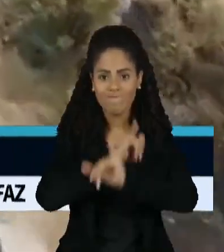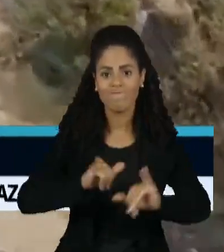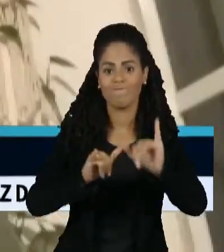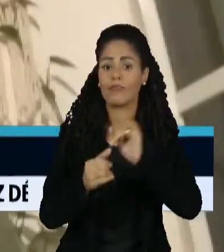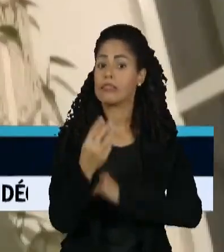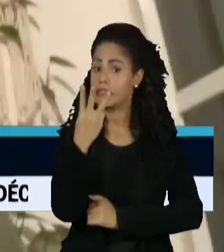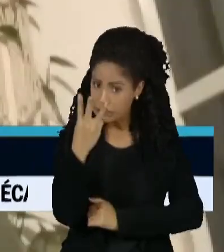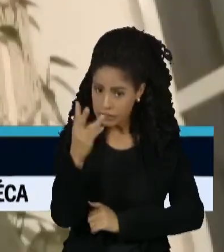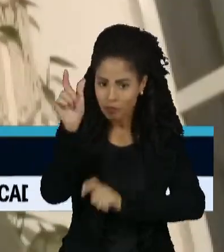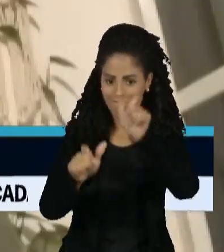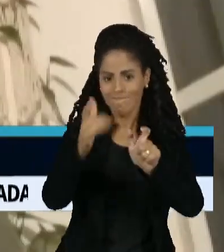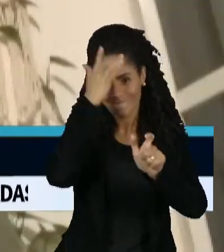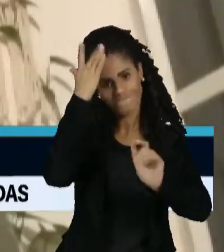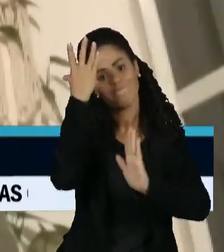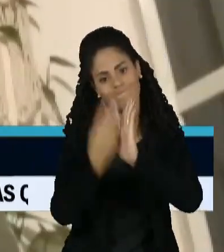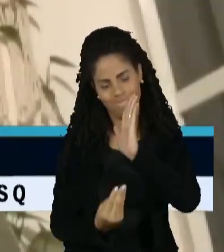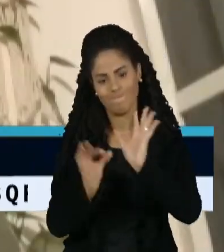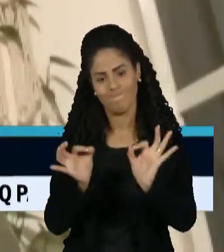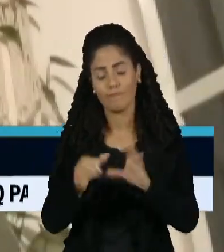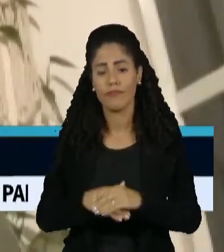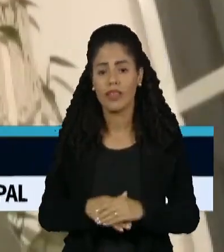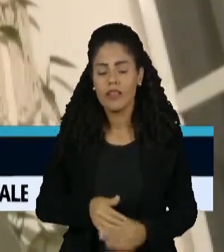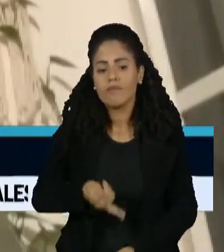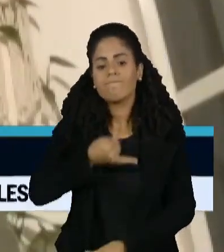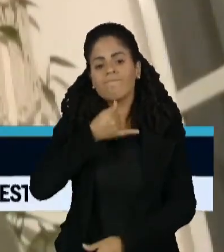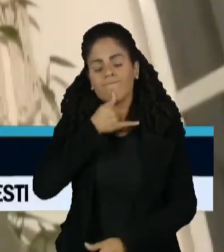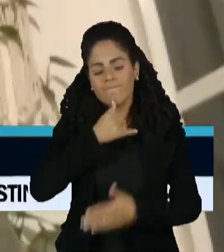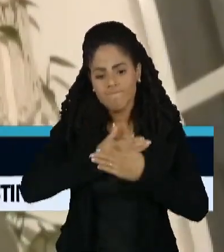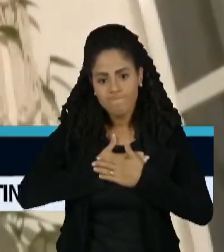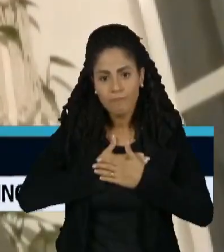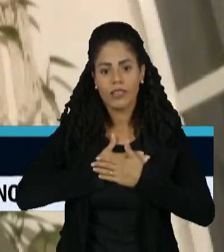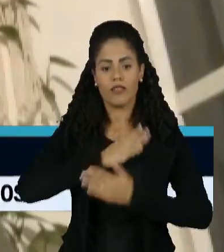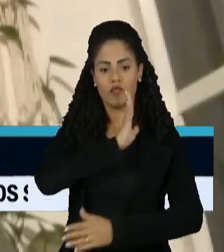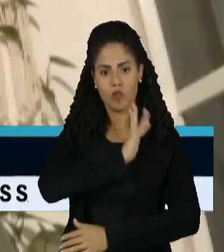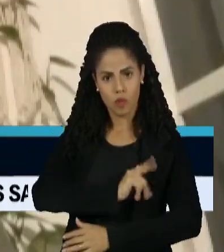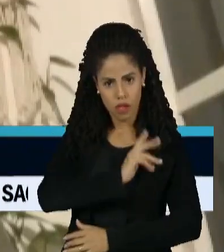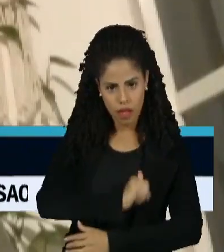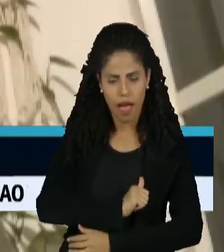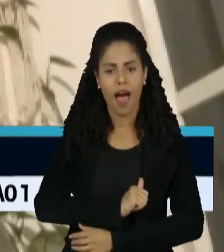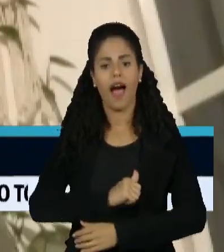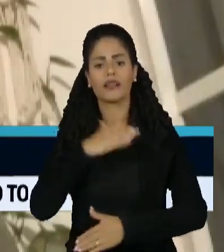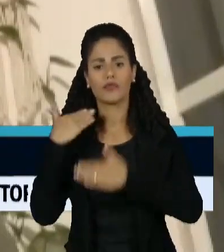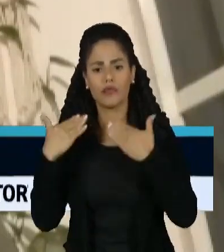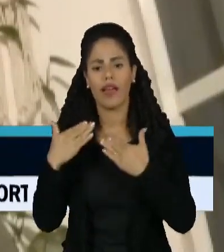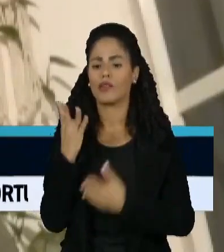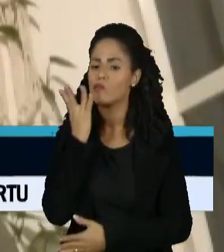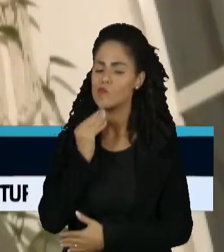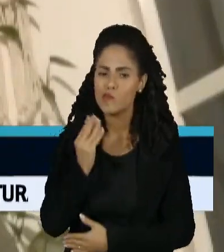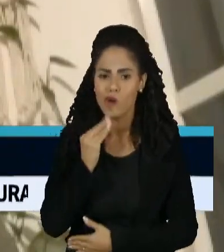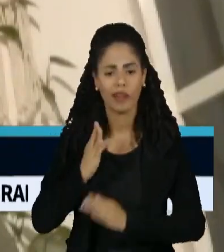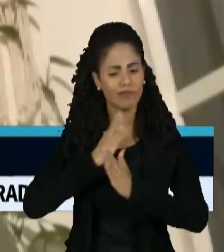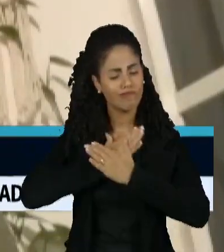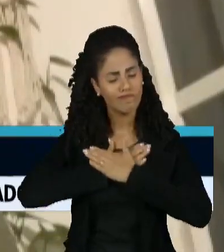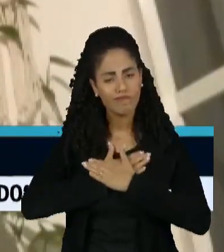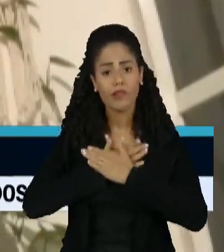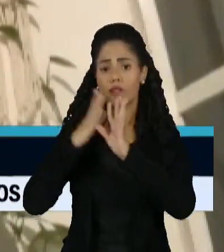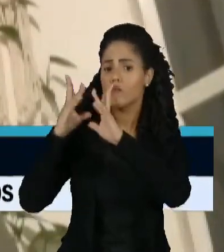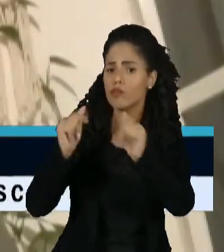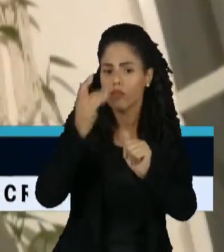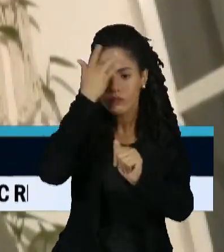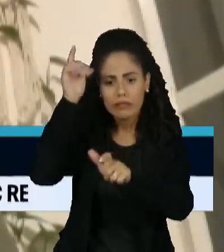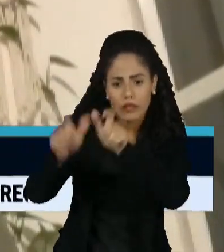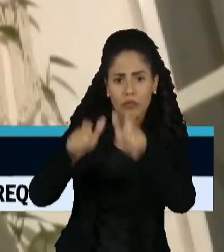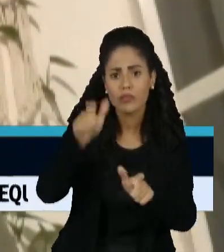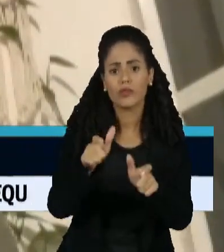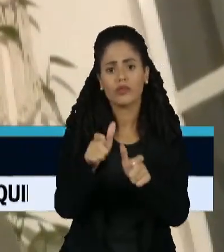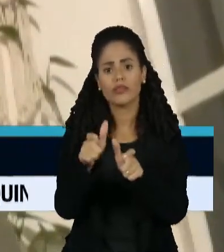Muito triste por todas as vítimas palestinas, por todas as vítimas israelenses, por todo mundo que não tem nada a